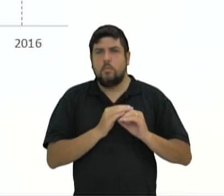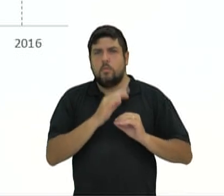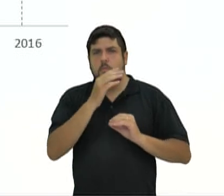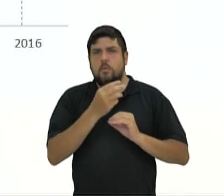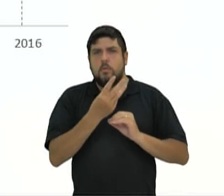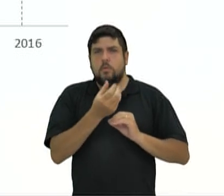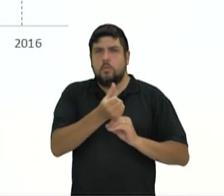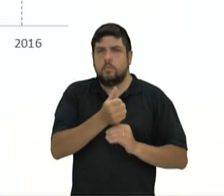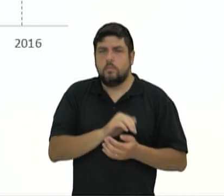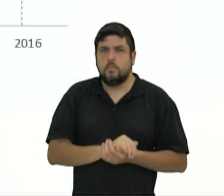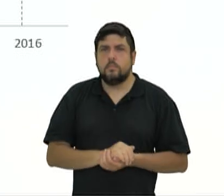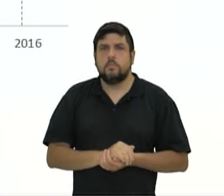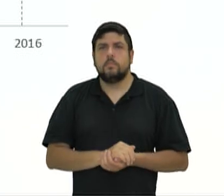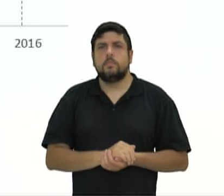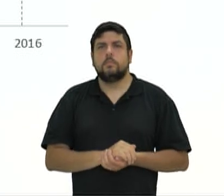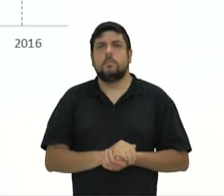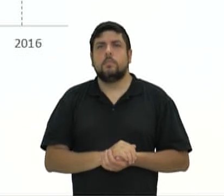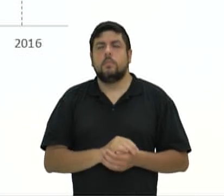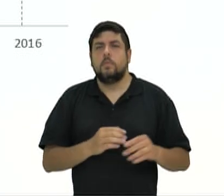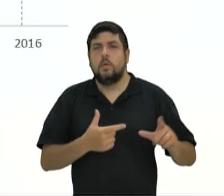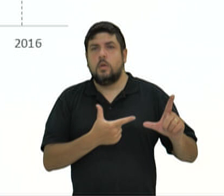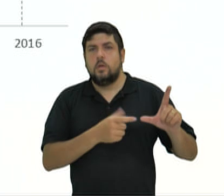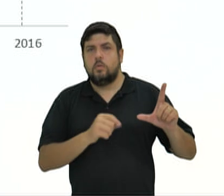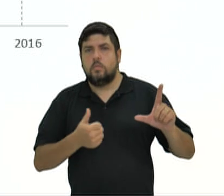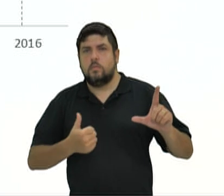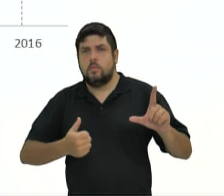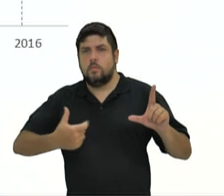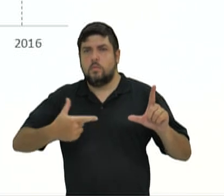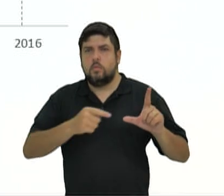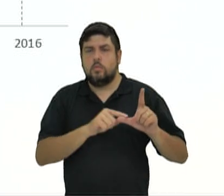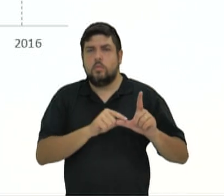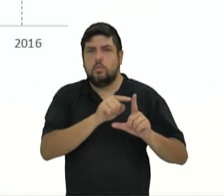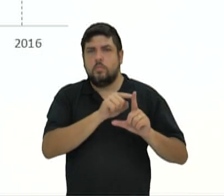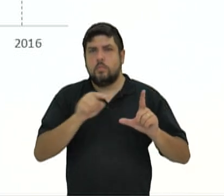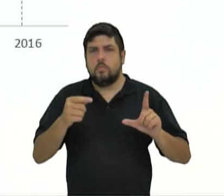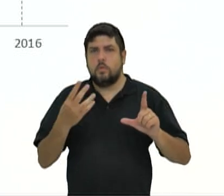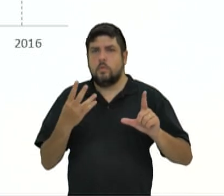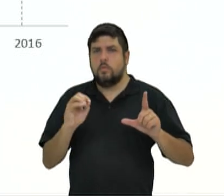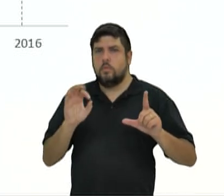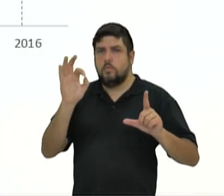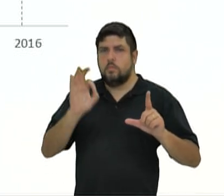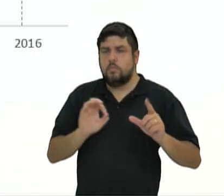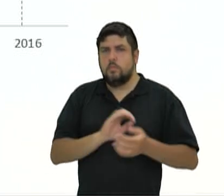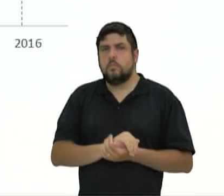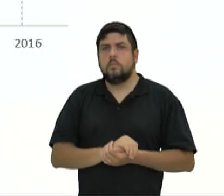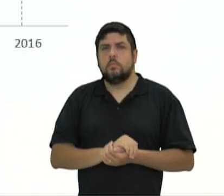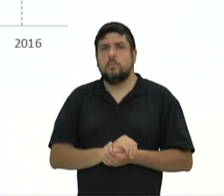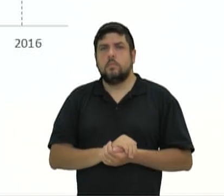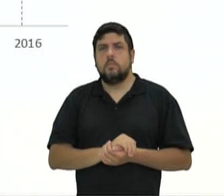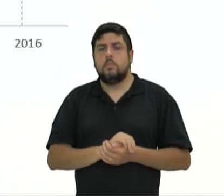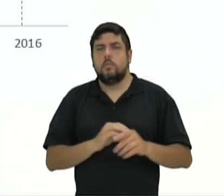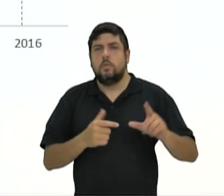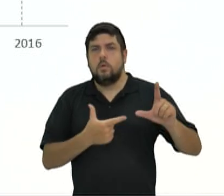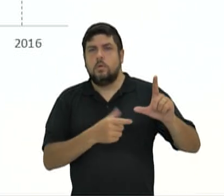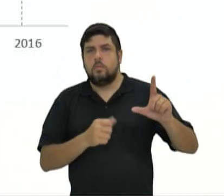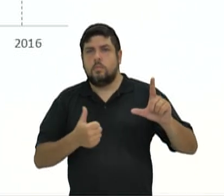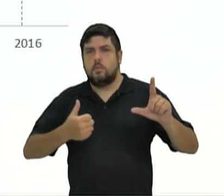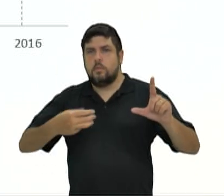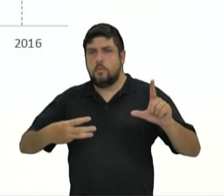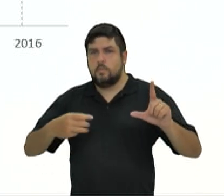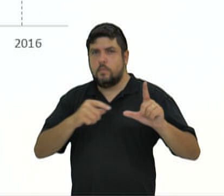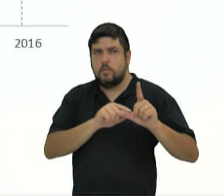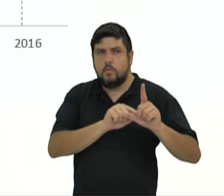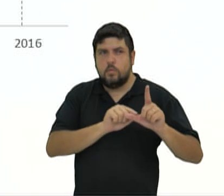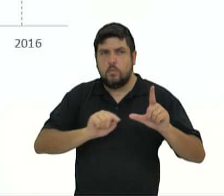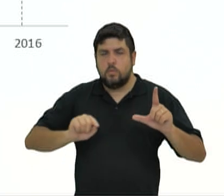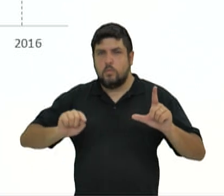em 2011. Em 2012, ó, já foram 40%. Em 2013, a minha tabelinha já